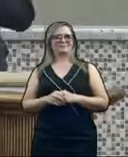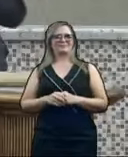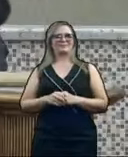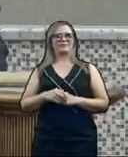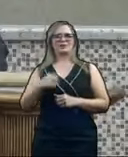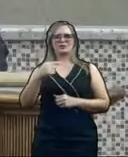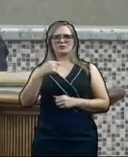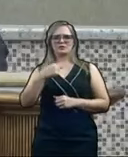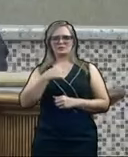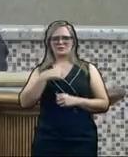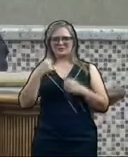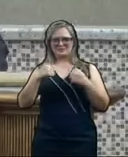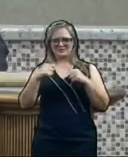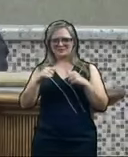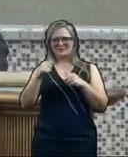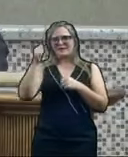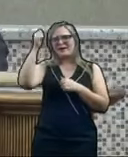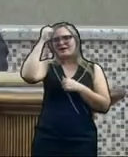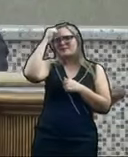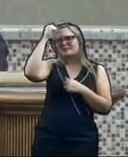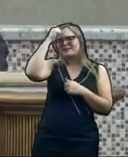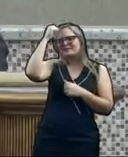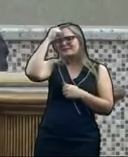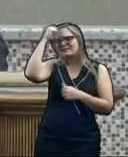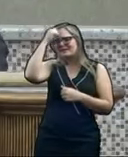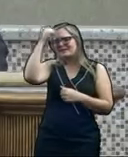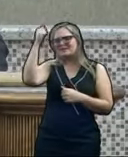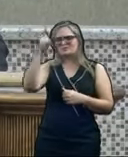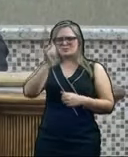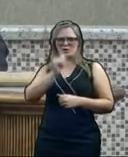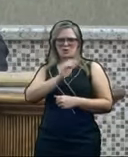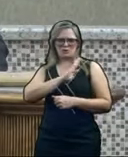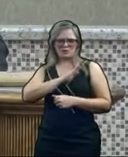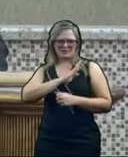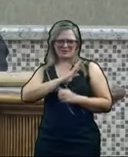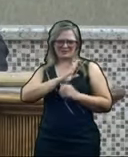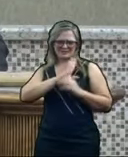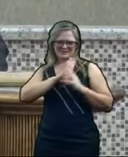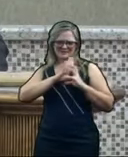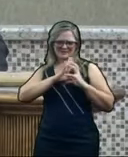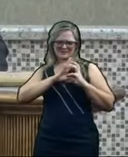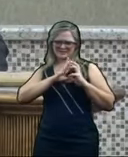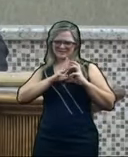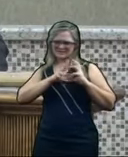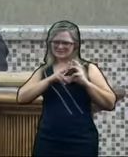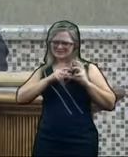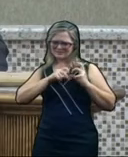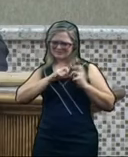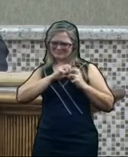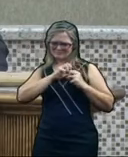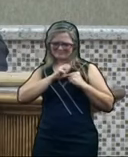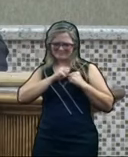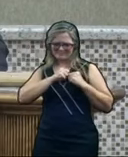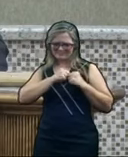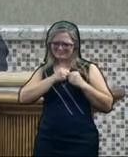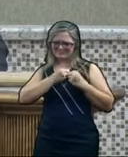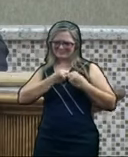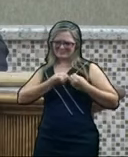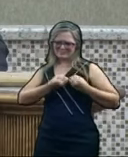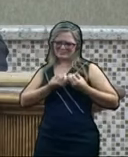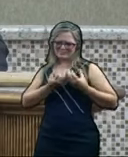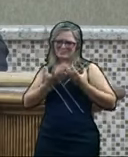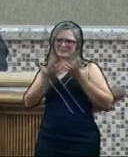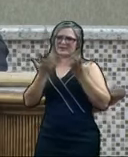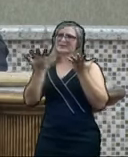espírito quebrantado o espírito Dependente dele uma autora aí o link